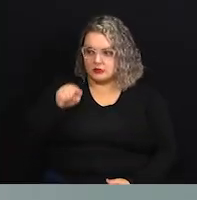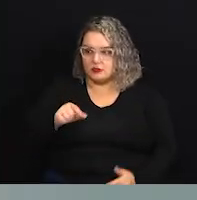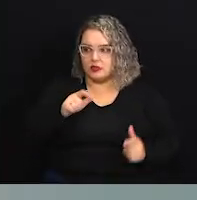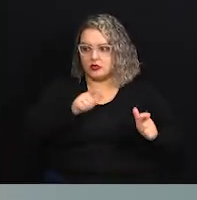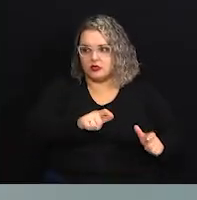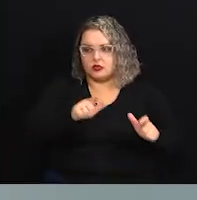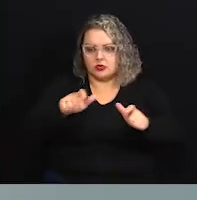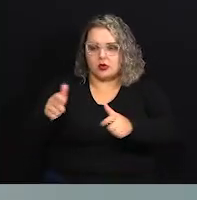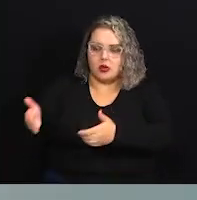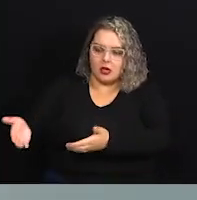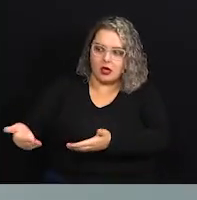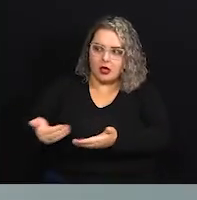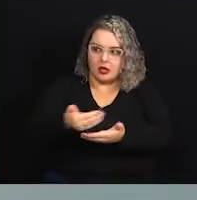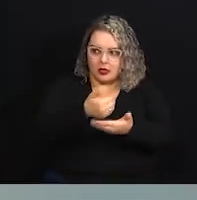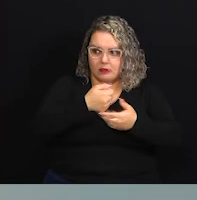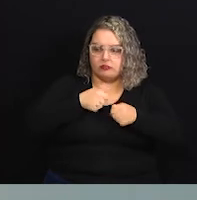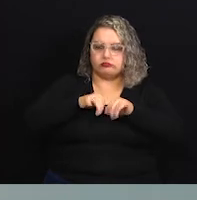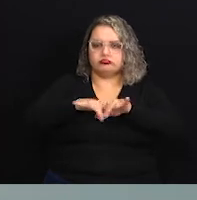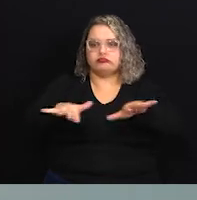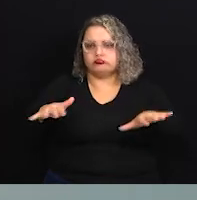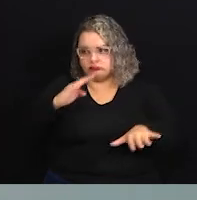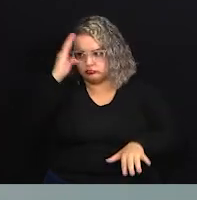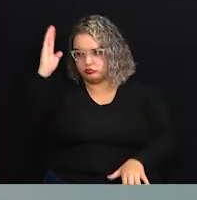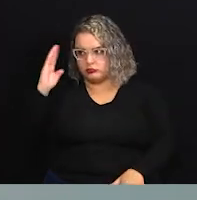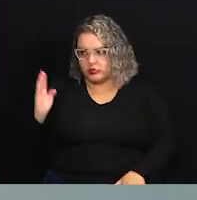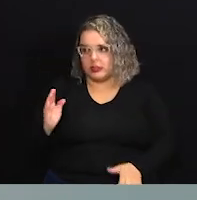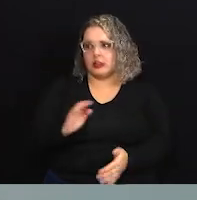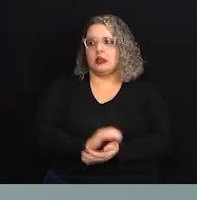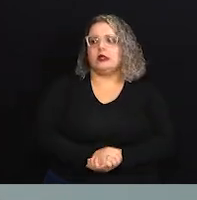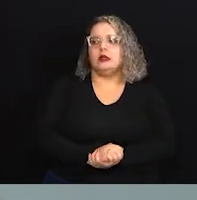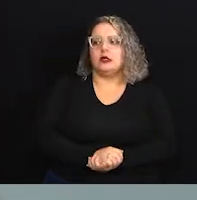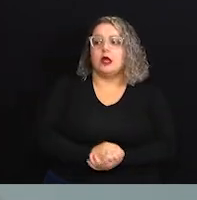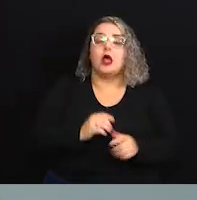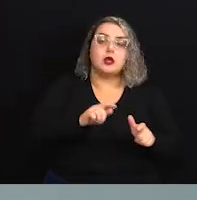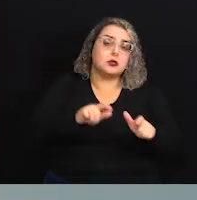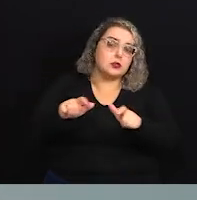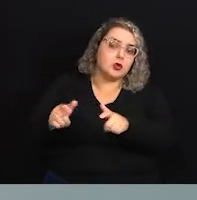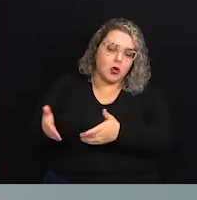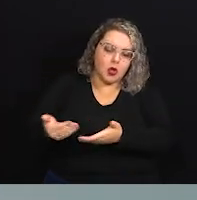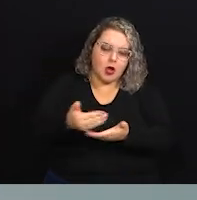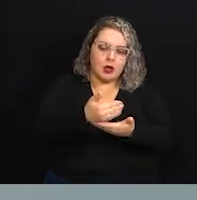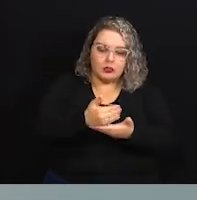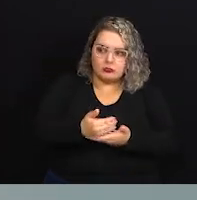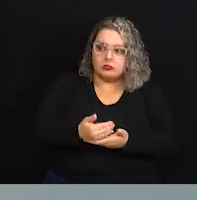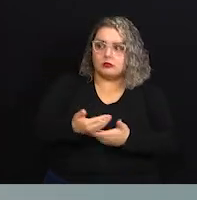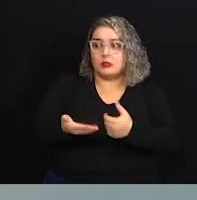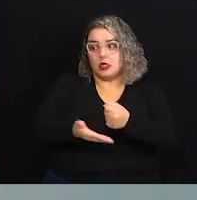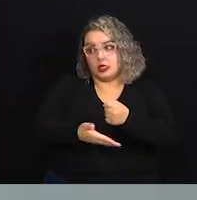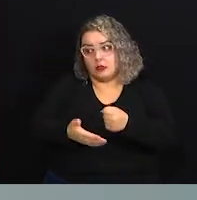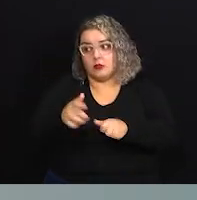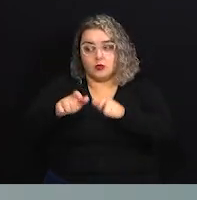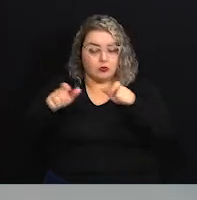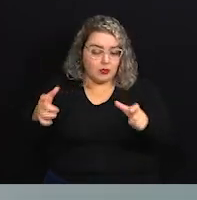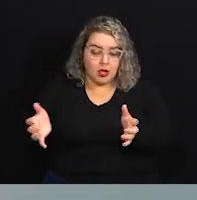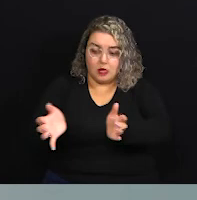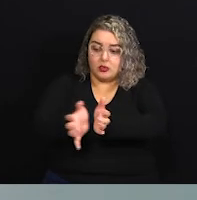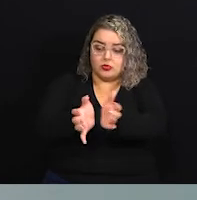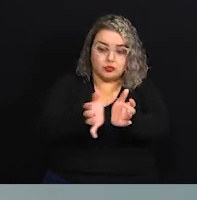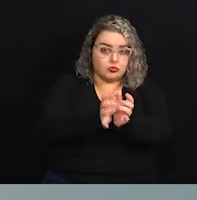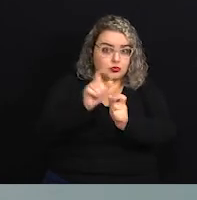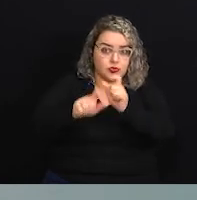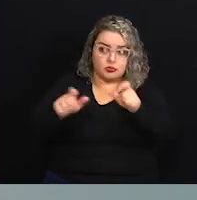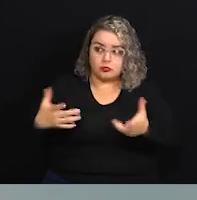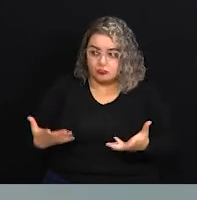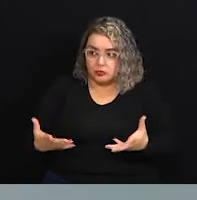mil locais de coletas espalhados no Brasil, tá? E esses locais de coleta basicamente são pessoas, grupos